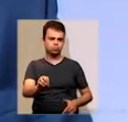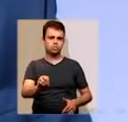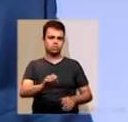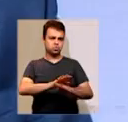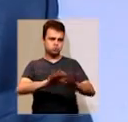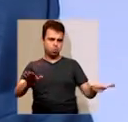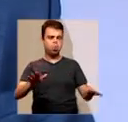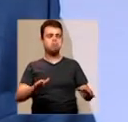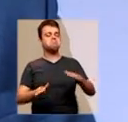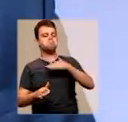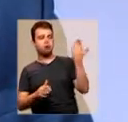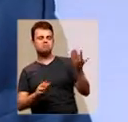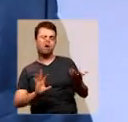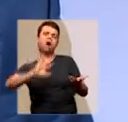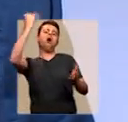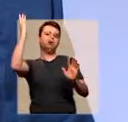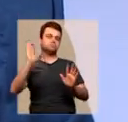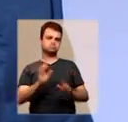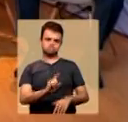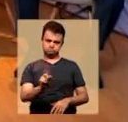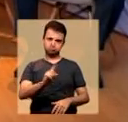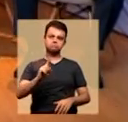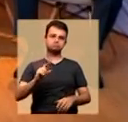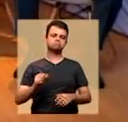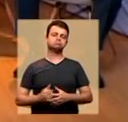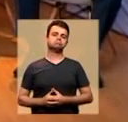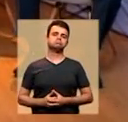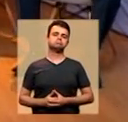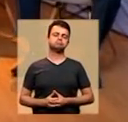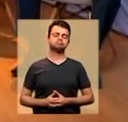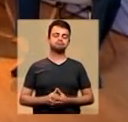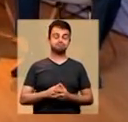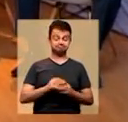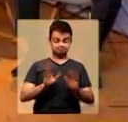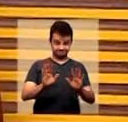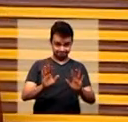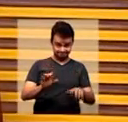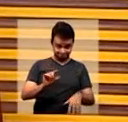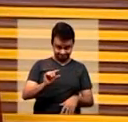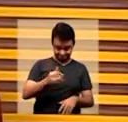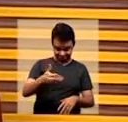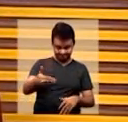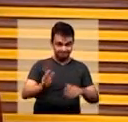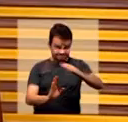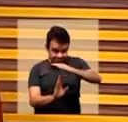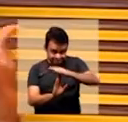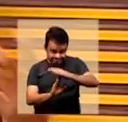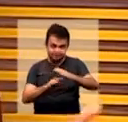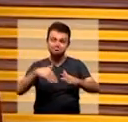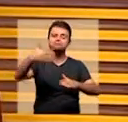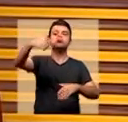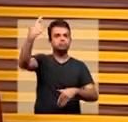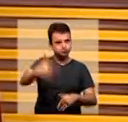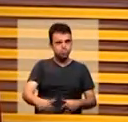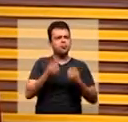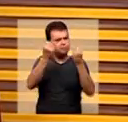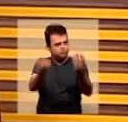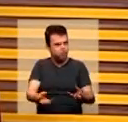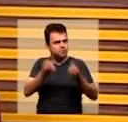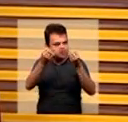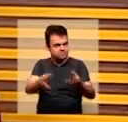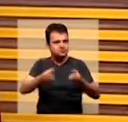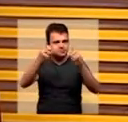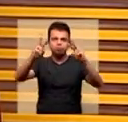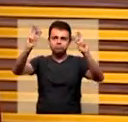resultado, morte ou ferir alguém. Perfeito. A gente faz um breve intervalo agora, volta com muito mais informações